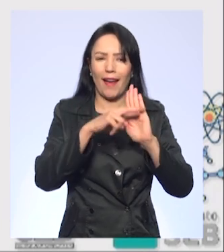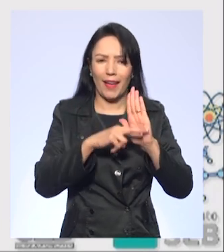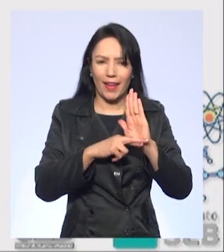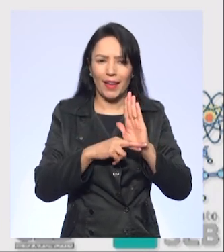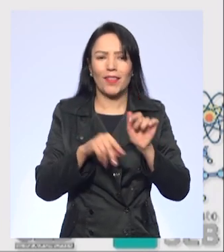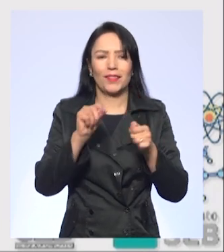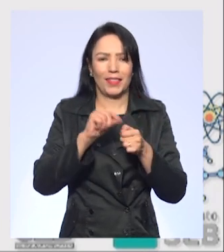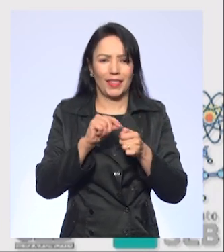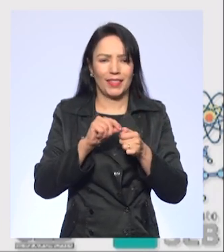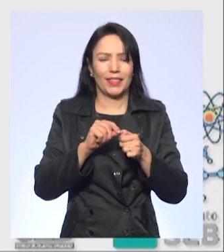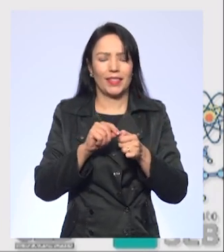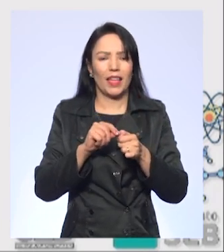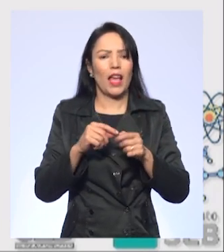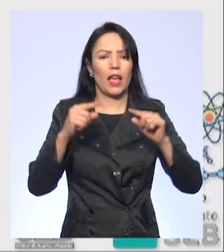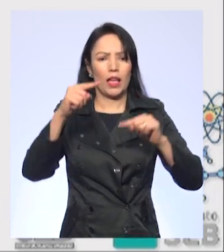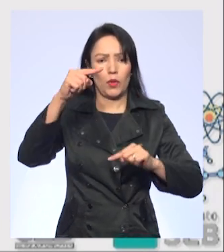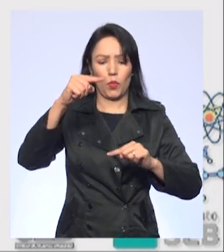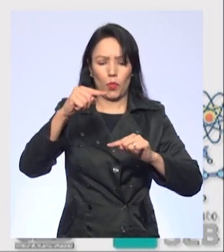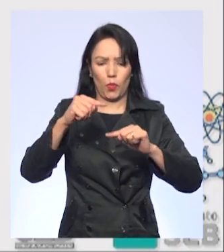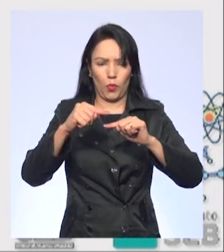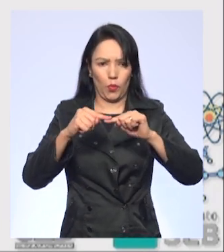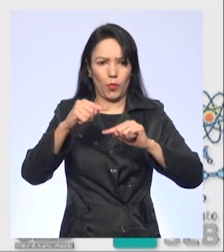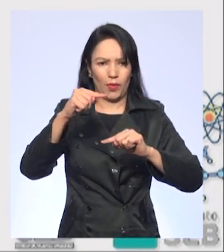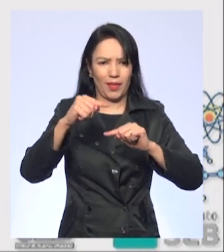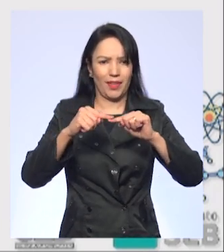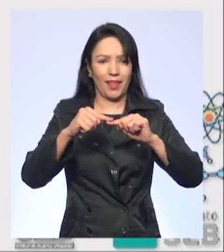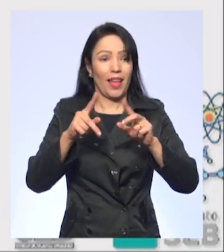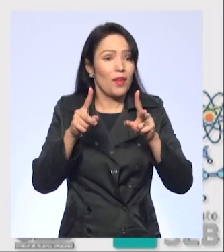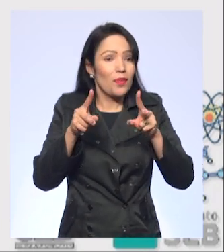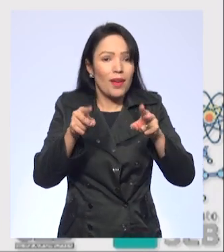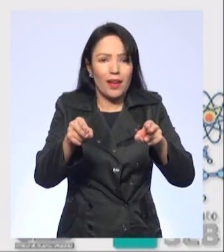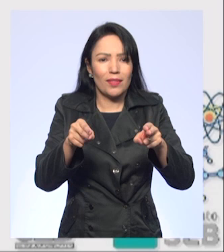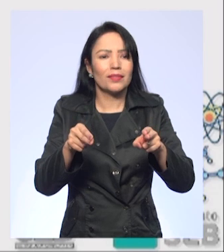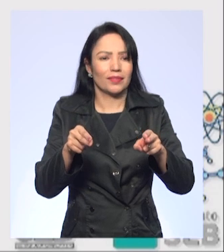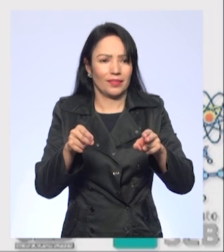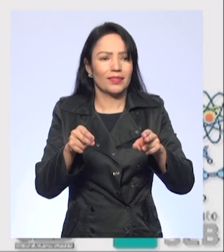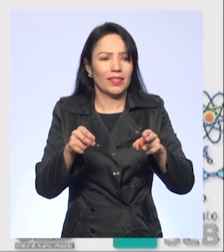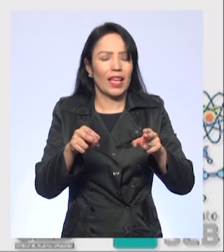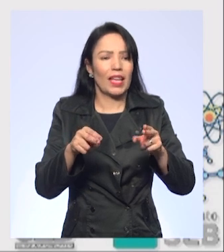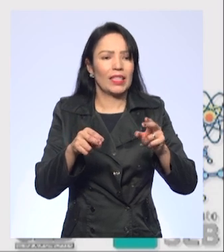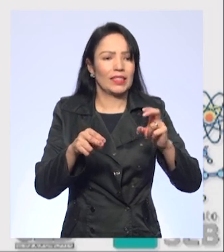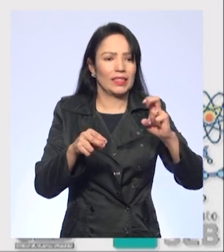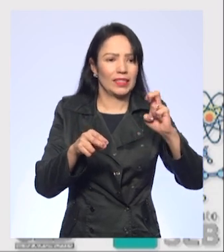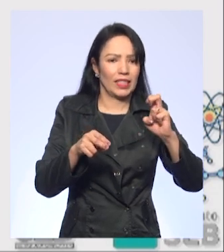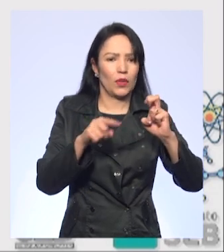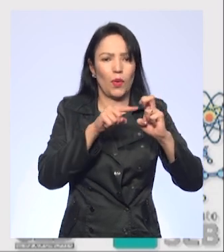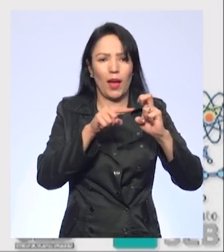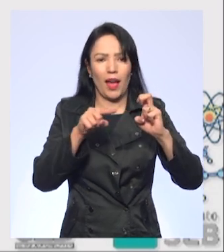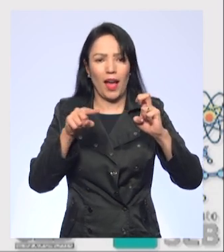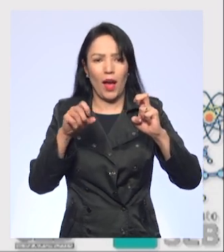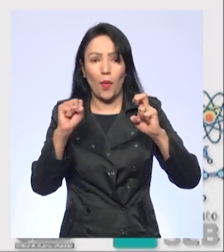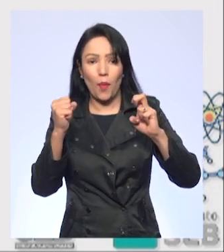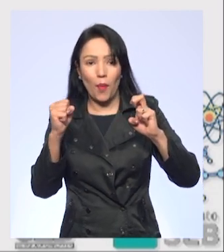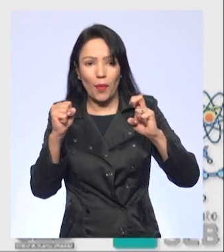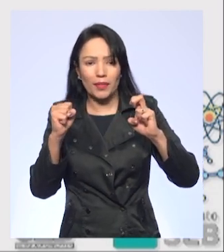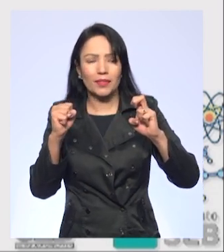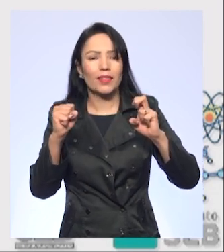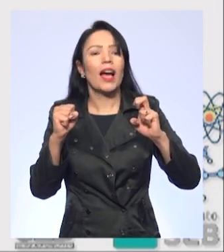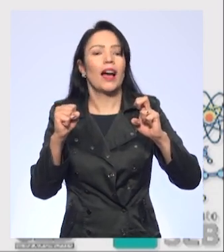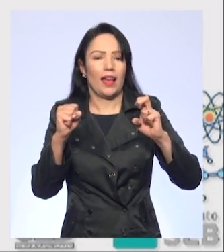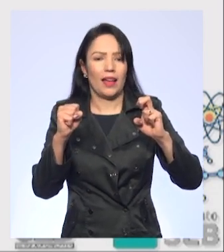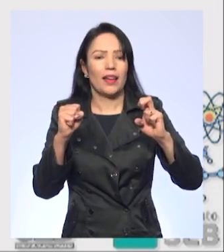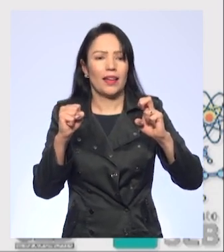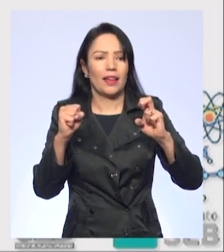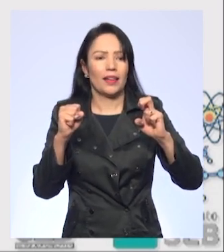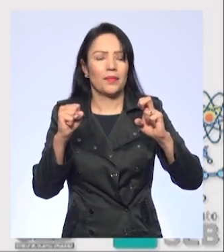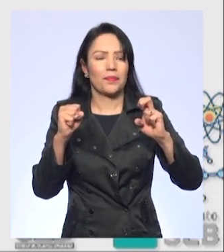razão, a divisão entre segmentos da mesma linha. 5 está para 8, assim como, veja, se eu peguei o segmento 5, o